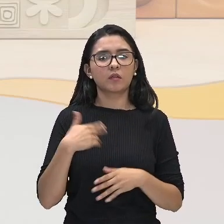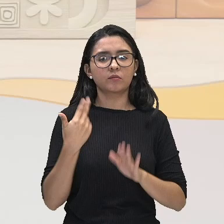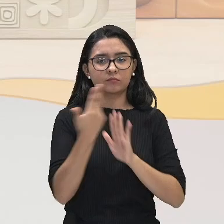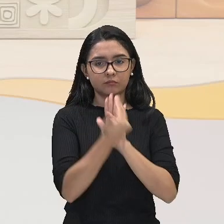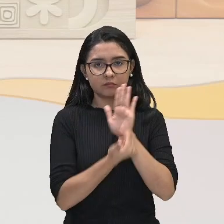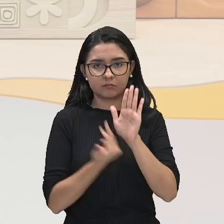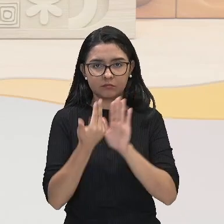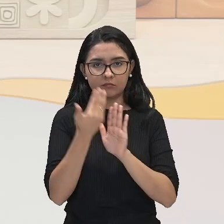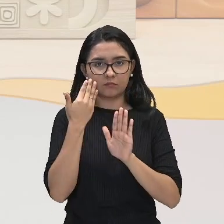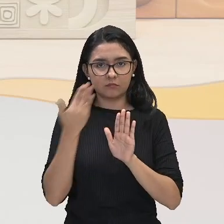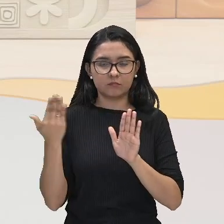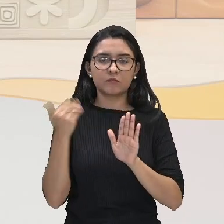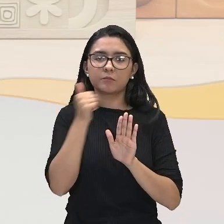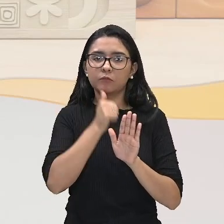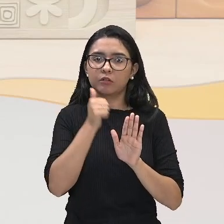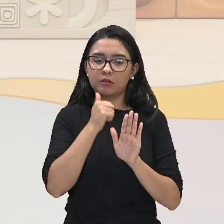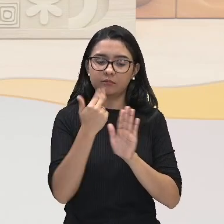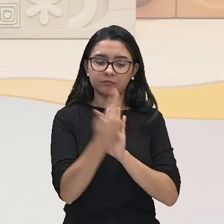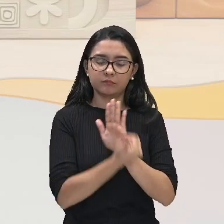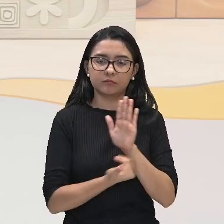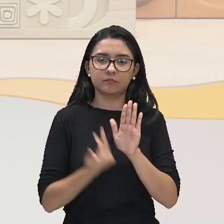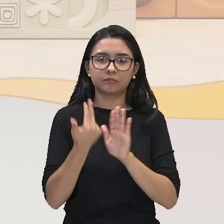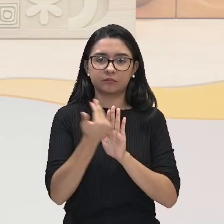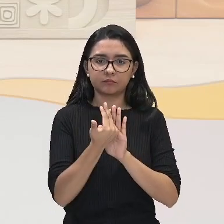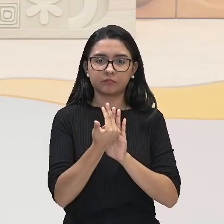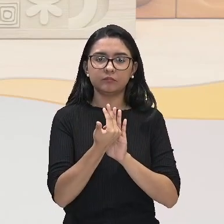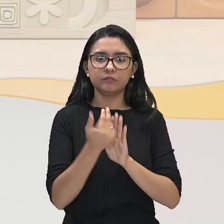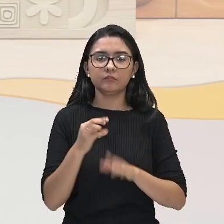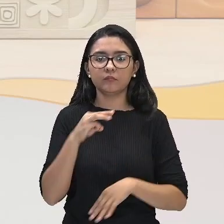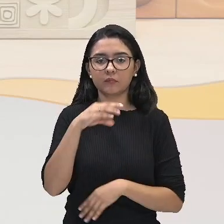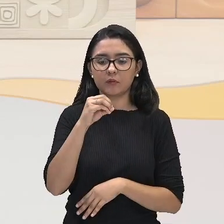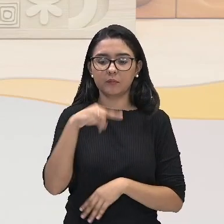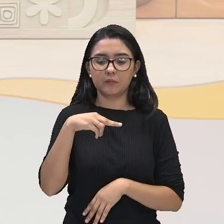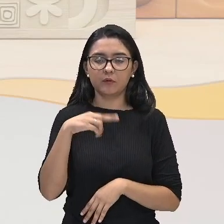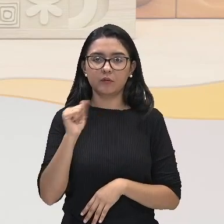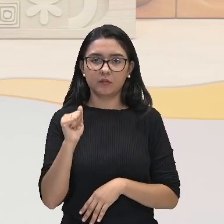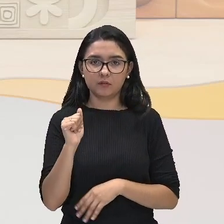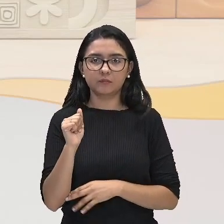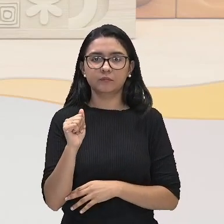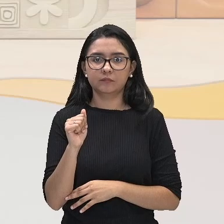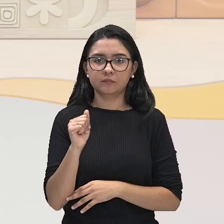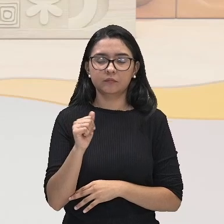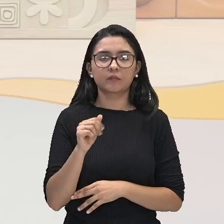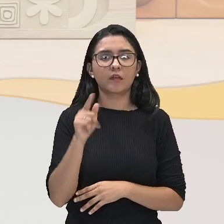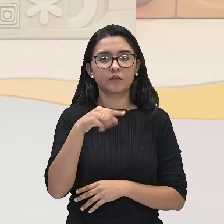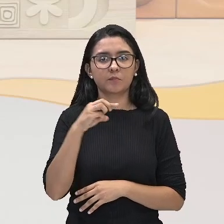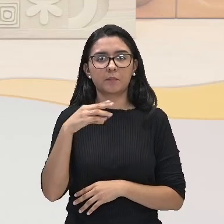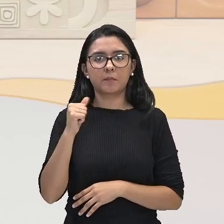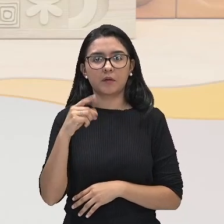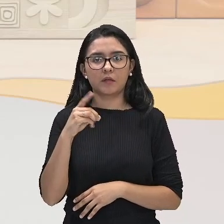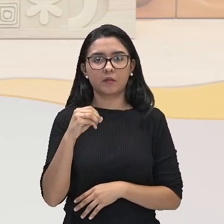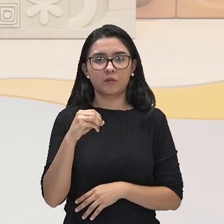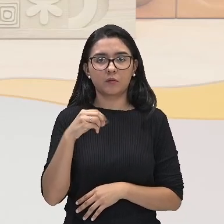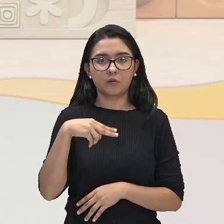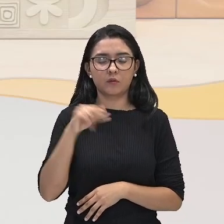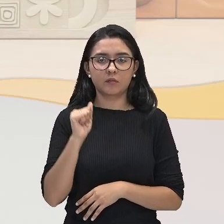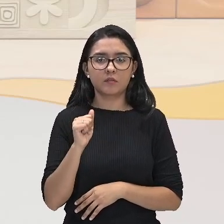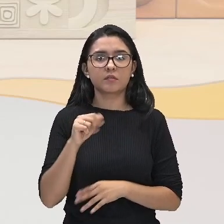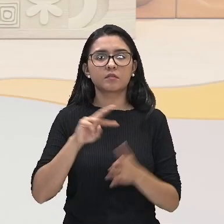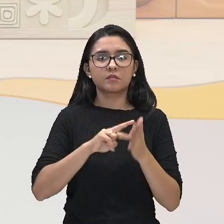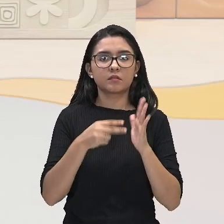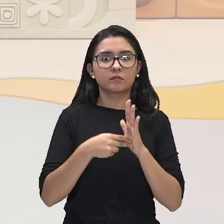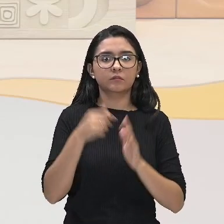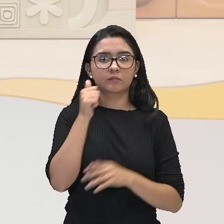dizer uma contração, né, de Madonna. Mona é a contração de Madonna, significa senhora